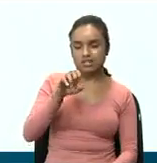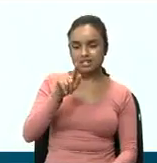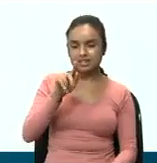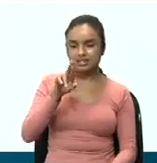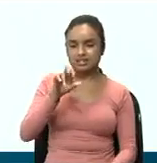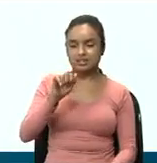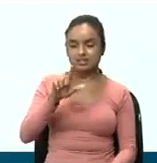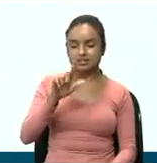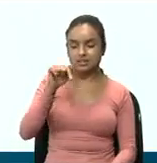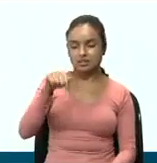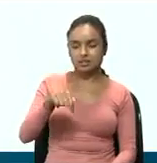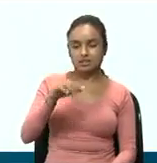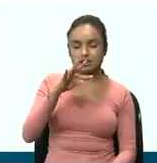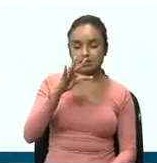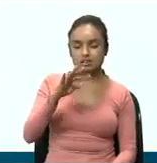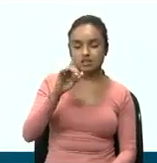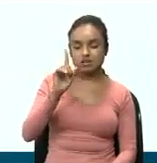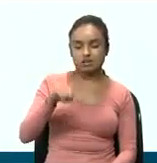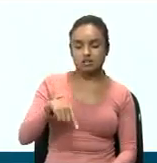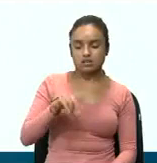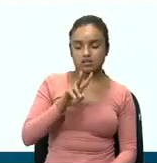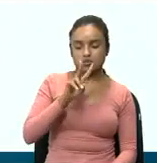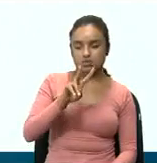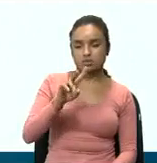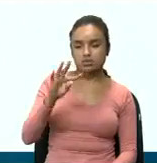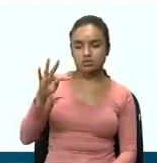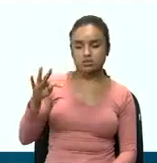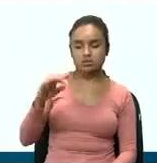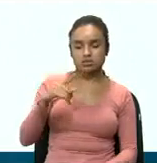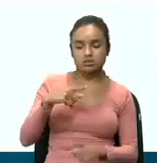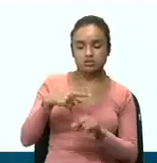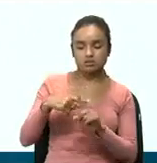caso, o t será 2t mais 1,